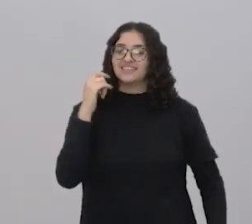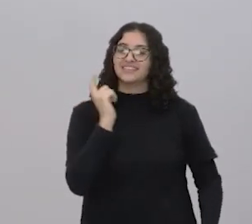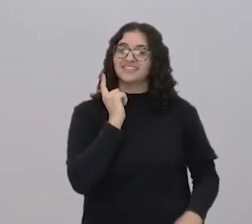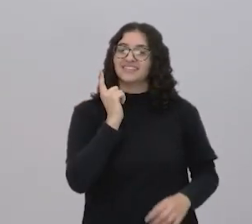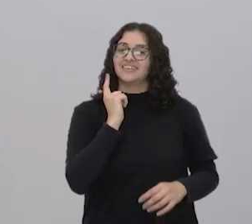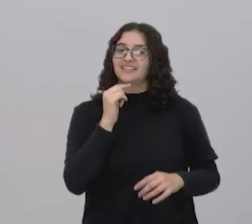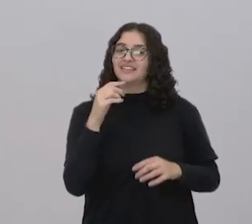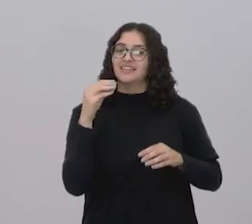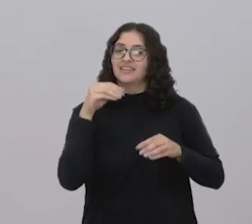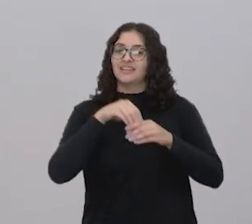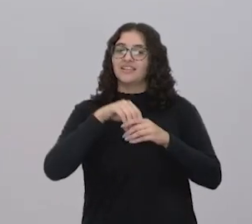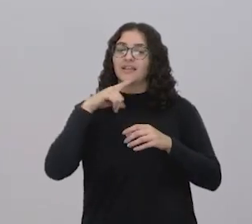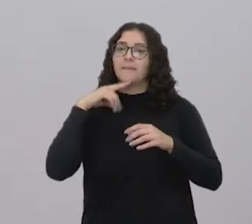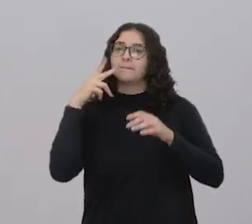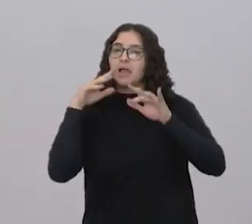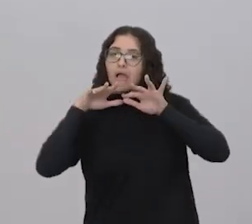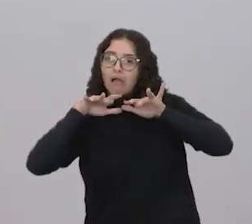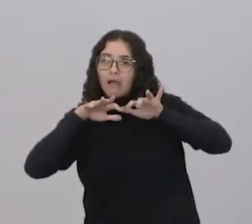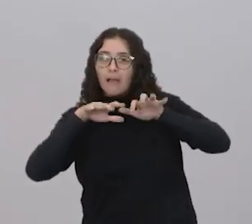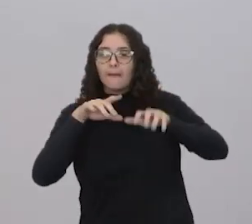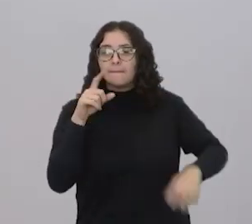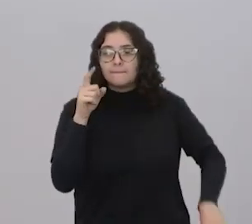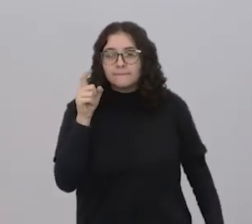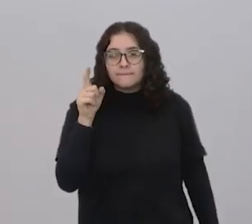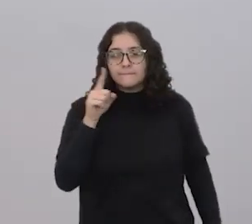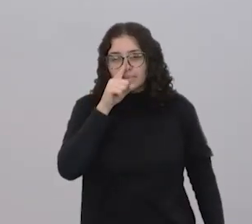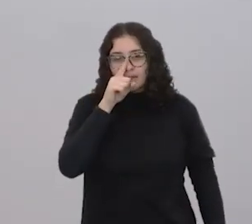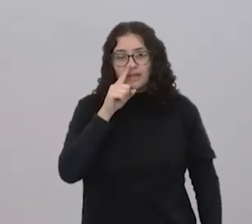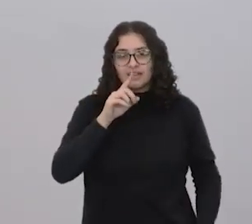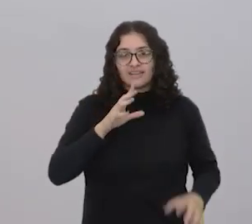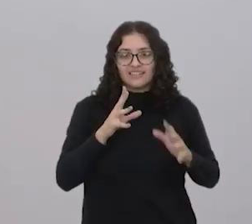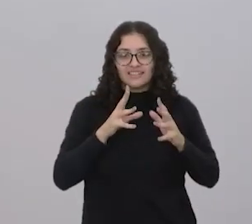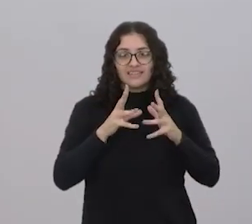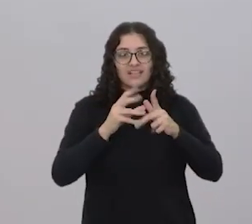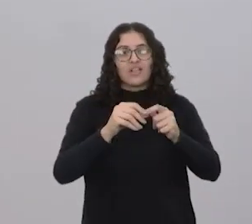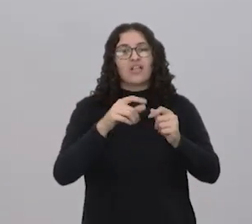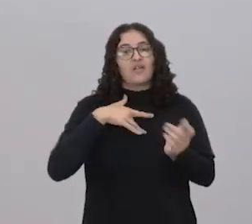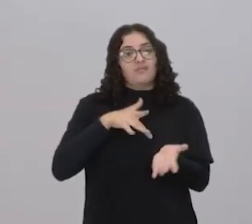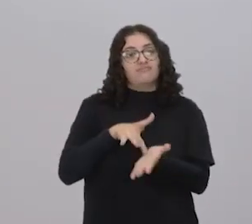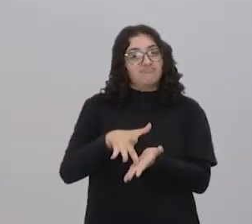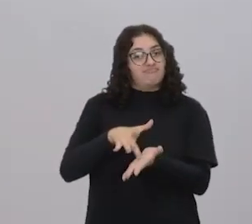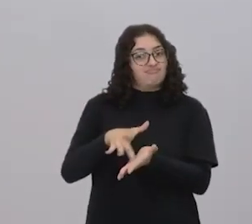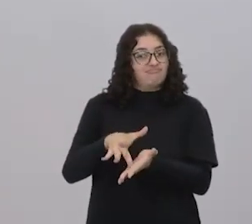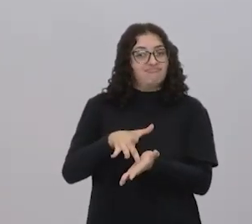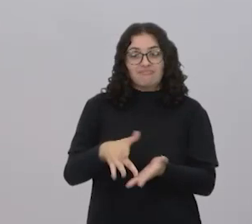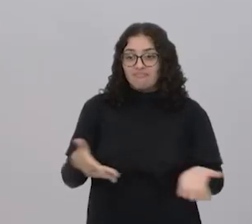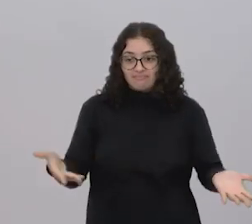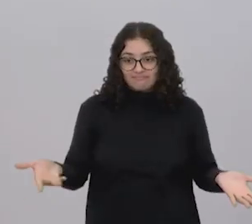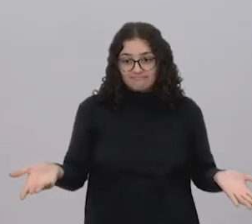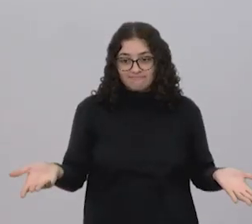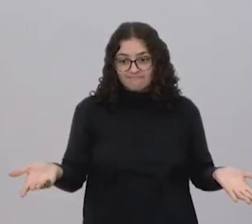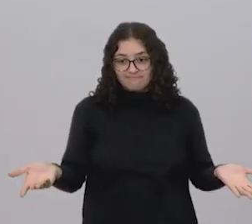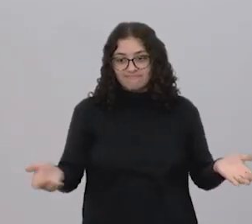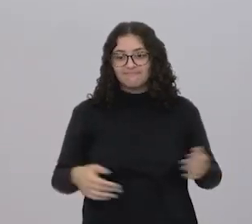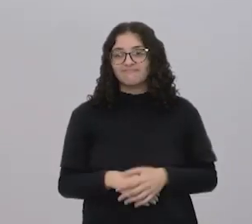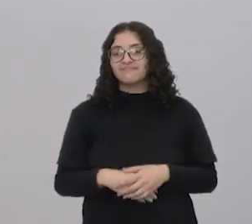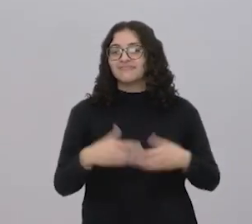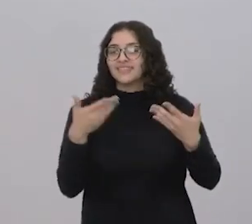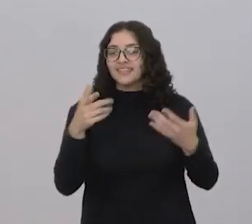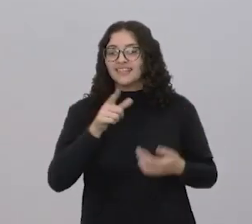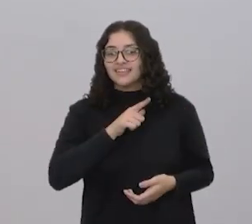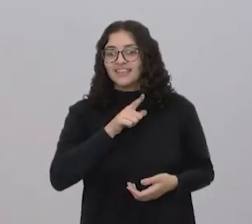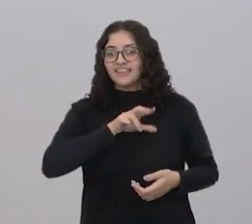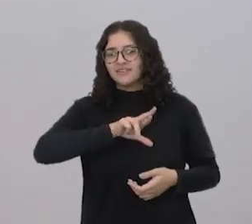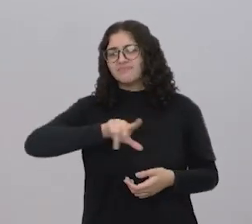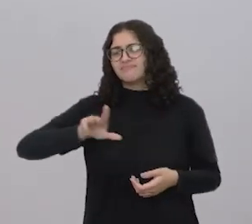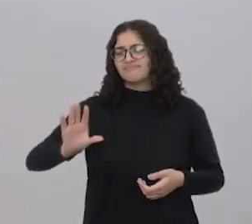tipo de radiação, né? Então, quando você... Não, tudo aqui que eu acabei de falar é invenção. Inventei agora aqui para vocês. Então, existe esse